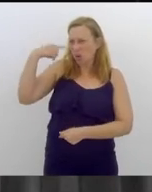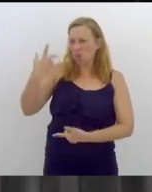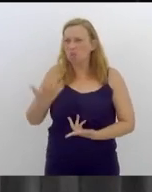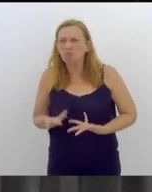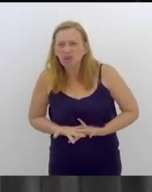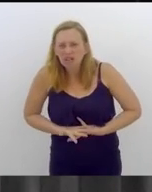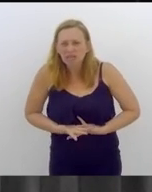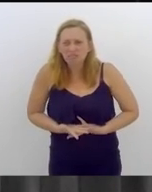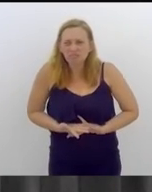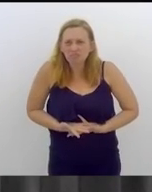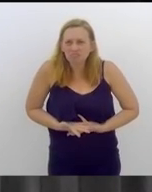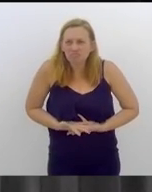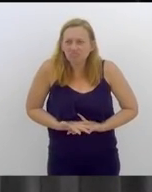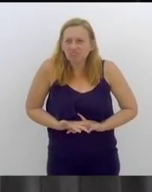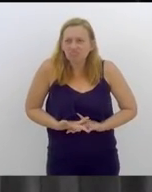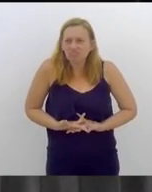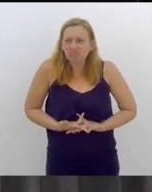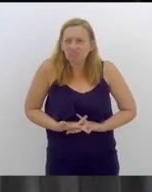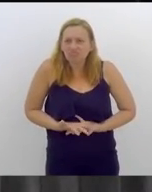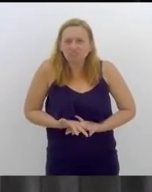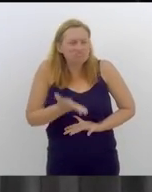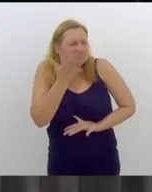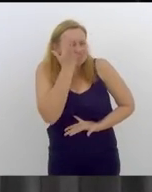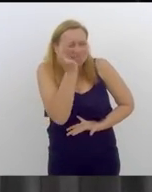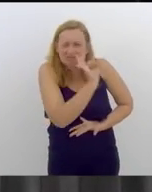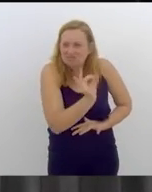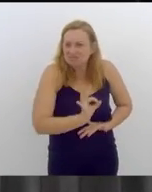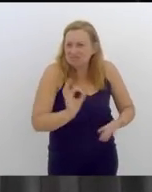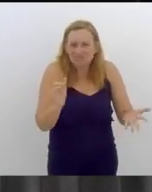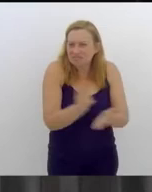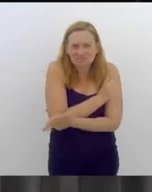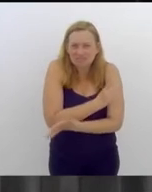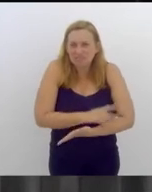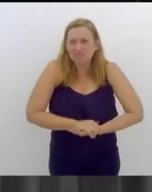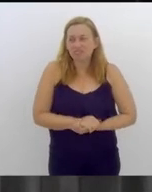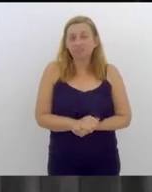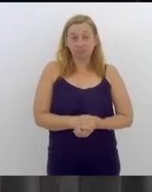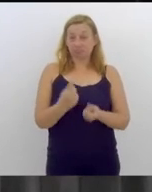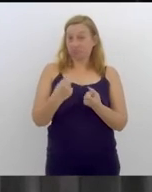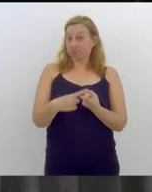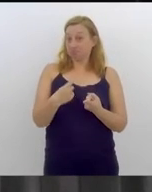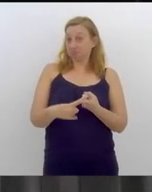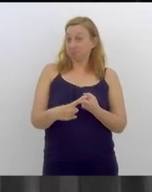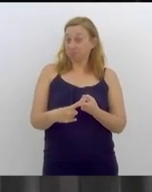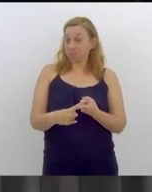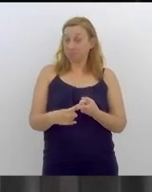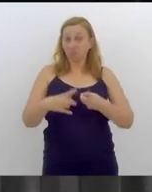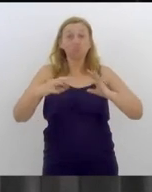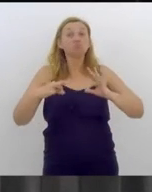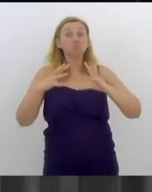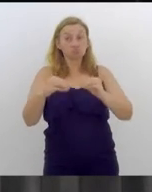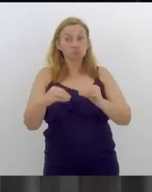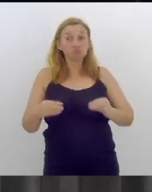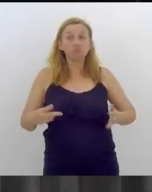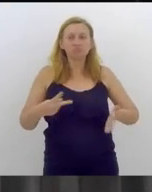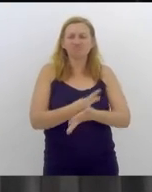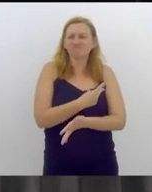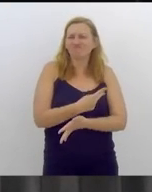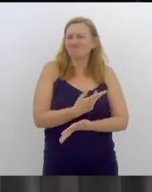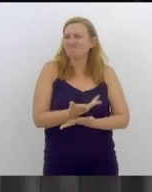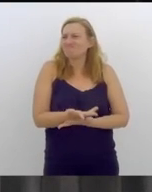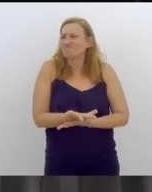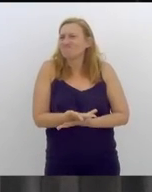ninguém mais entende o que tá acontecendo porque apesar de tudo isto ainda tem